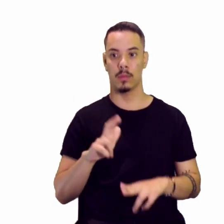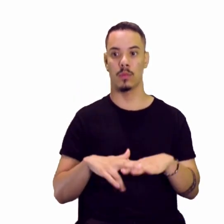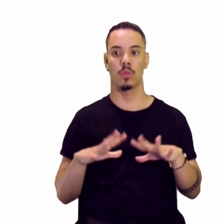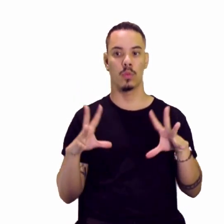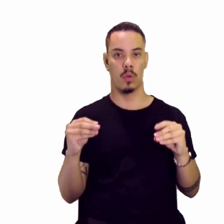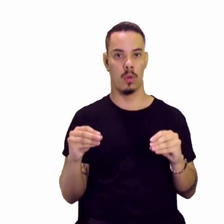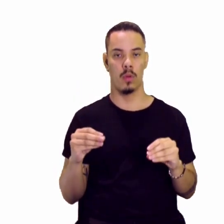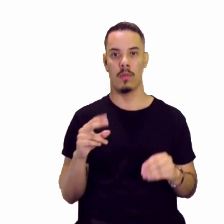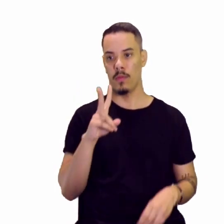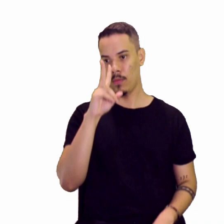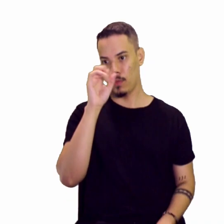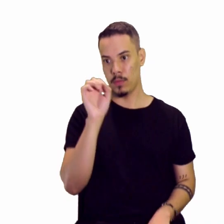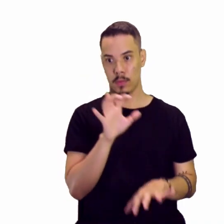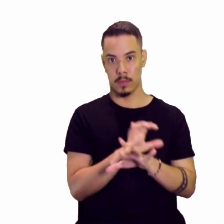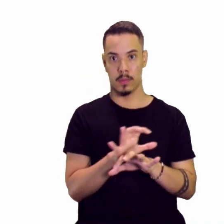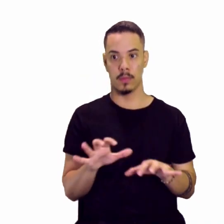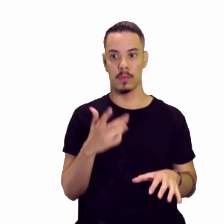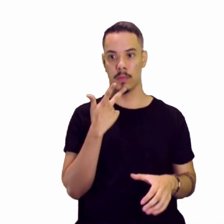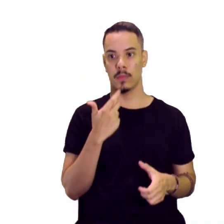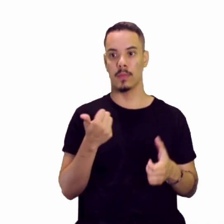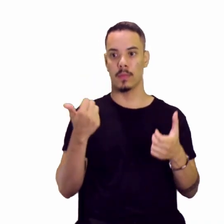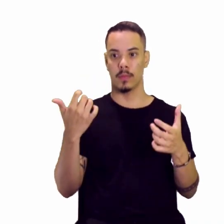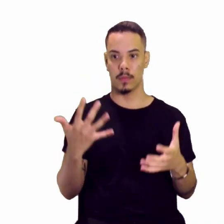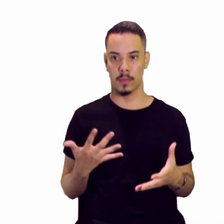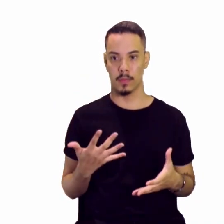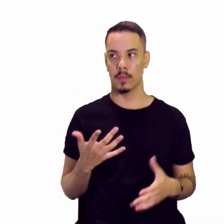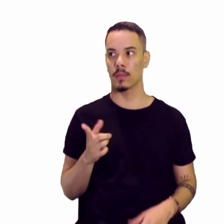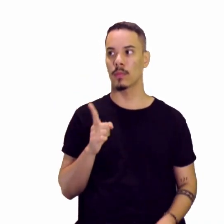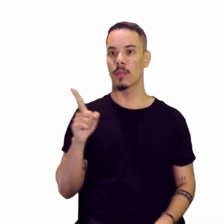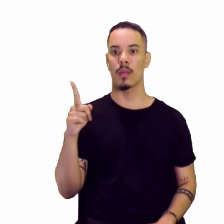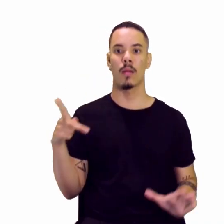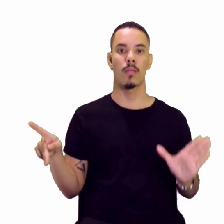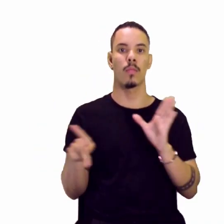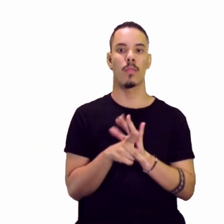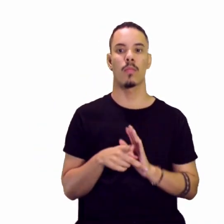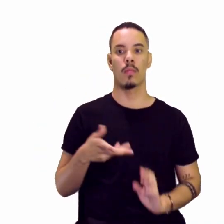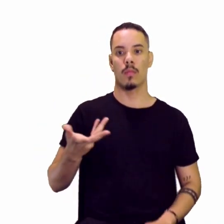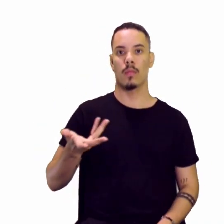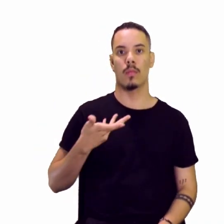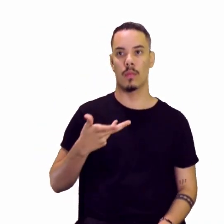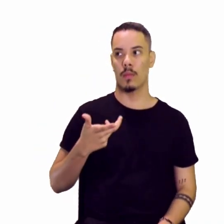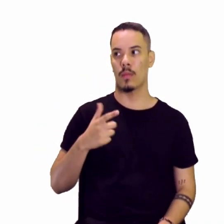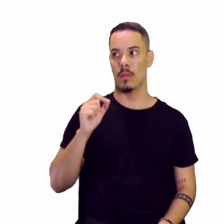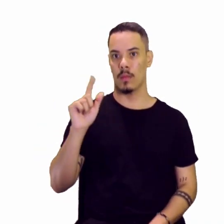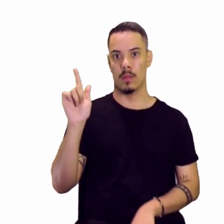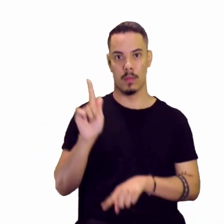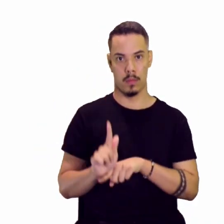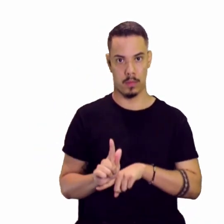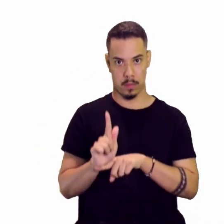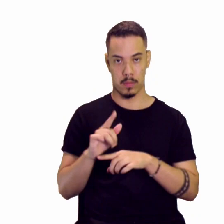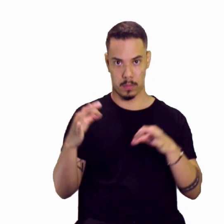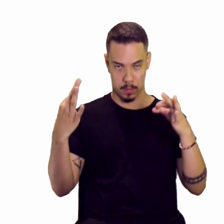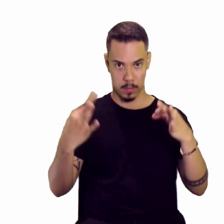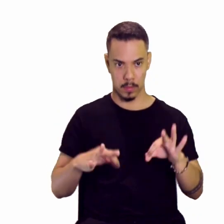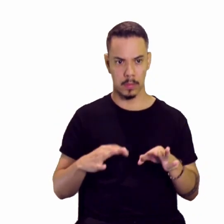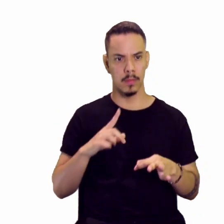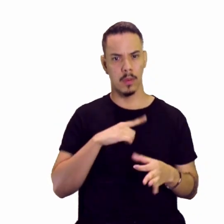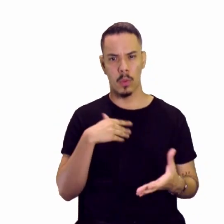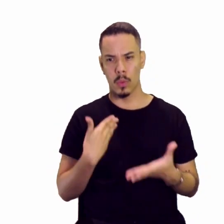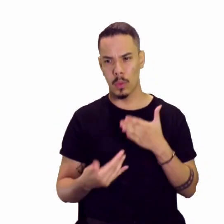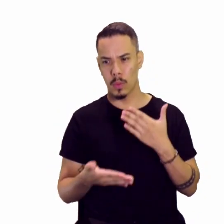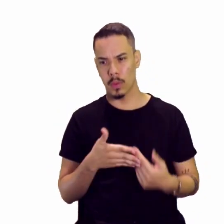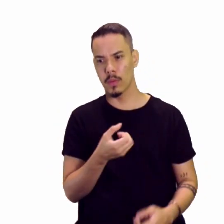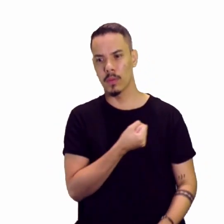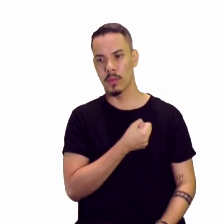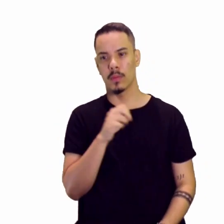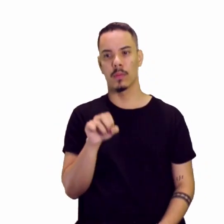falar é massa o quê? vezes aceleração. A gente pode falar que o bloco B está sujeito à aceleração da gravidade. Justamente. Ela tem qualquer